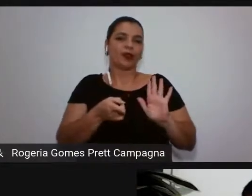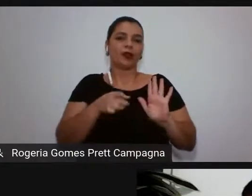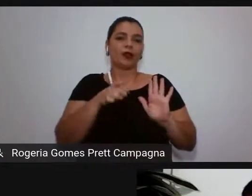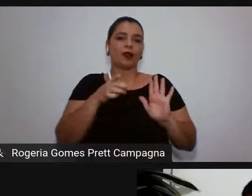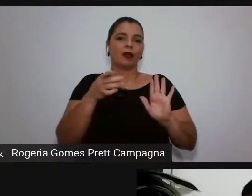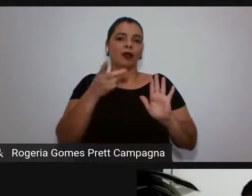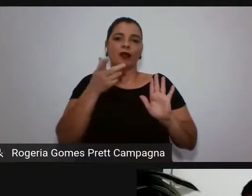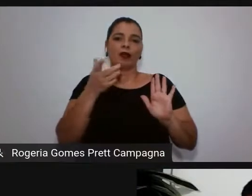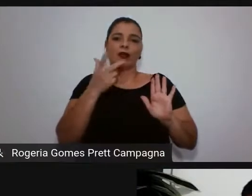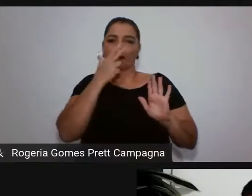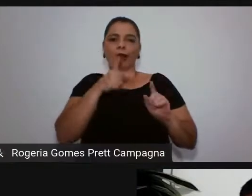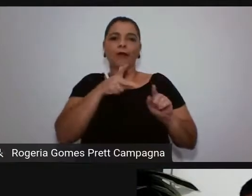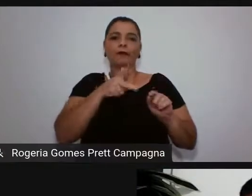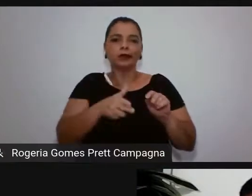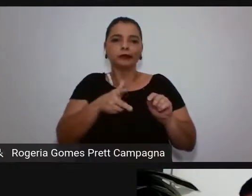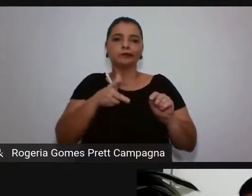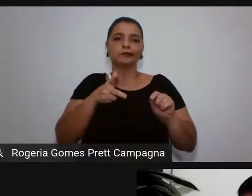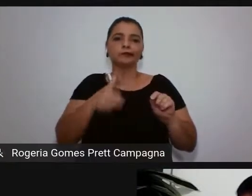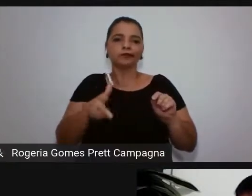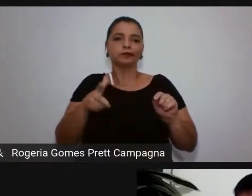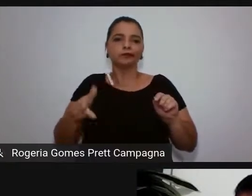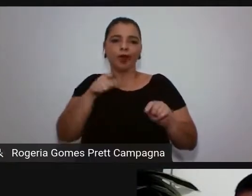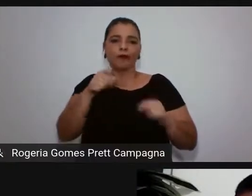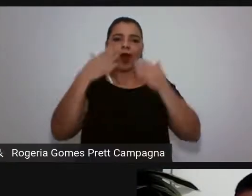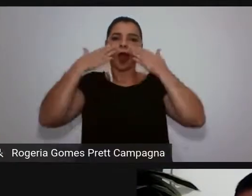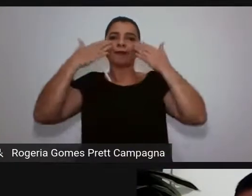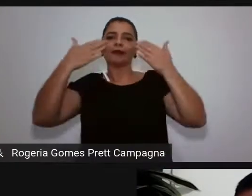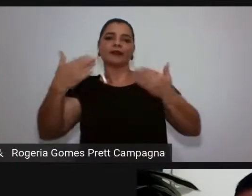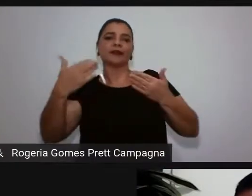porque a gente está perdendo muito da sua apresentação.